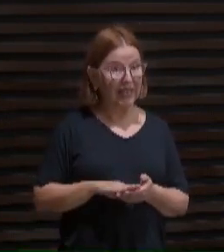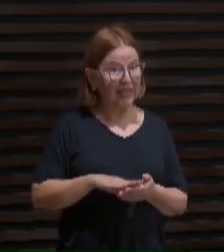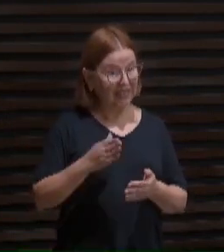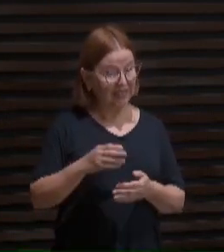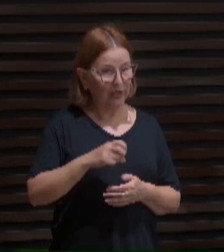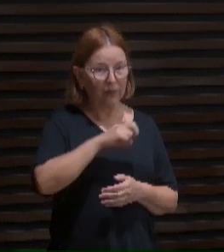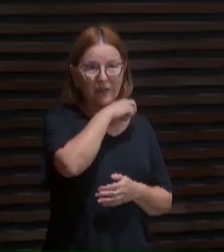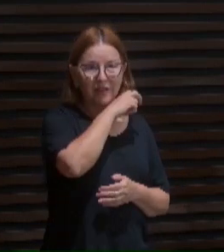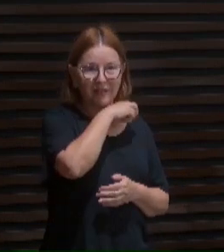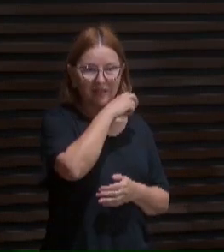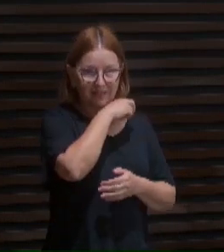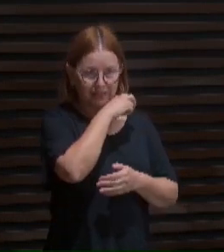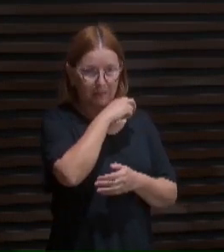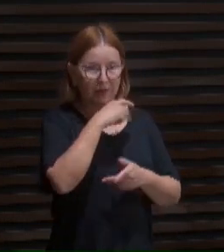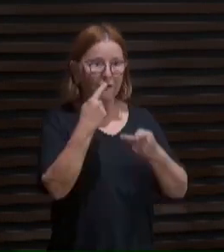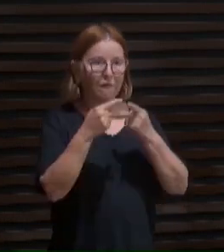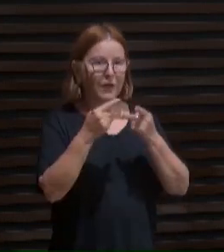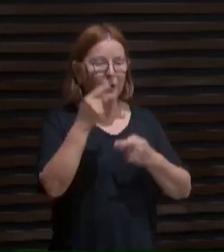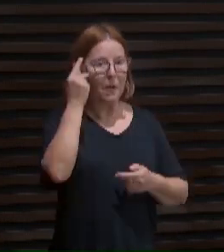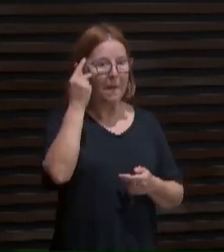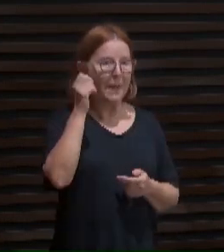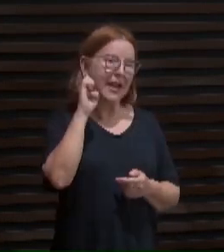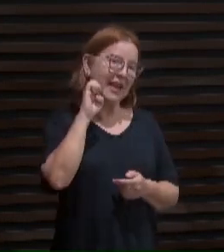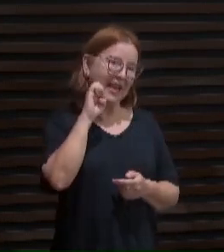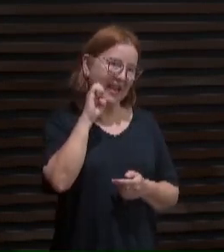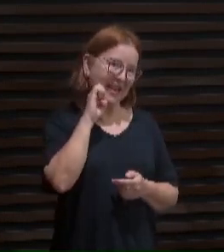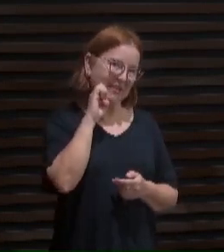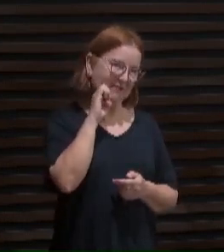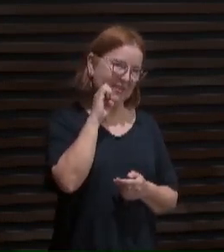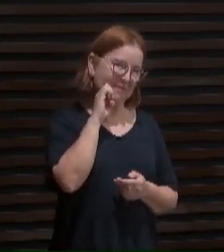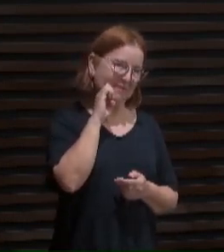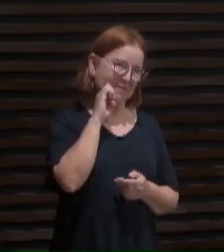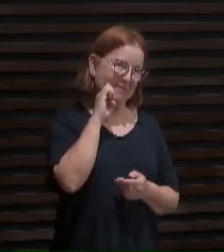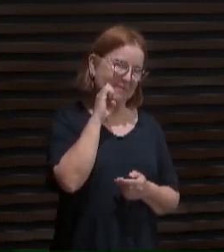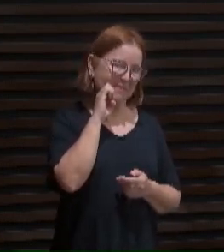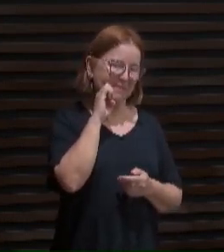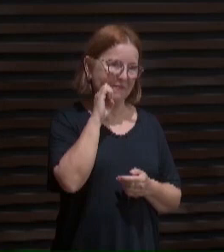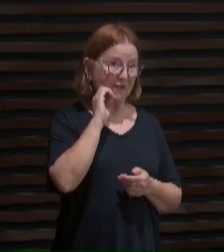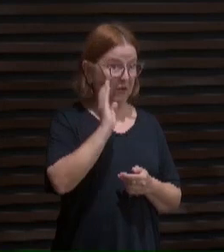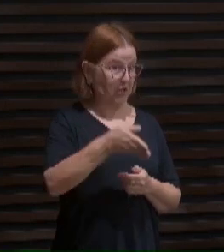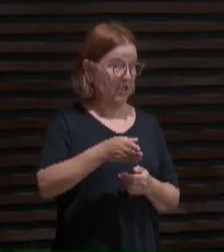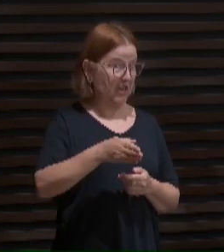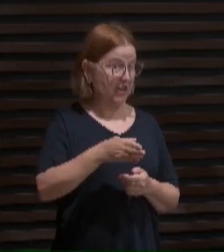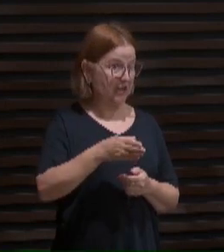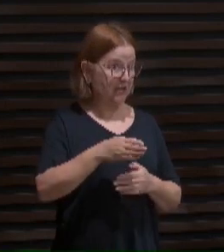presença do marido, porque ela foi diretamente à mulher.